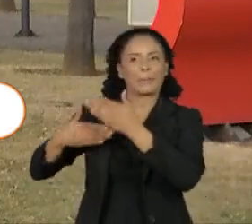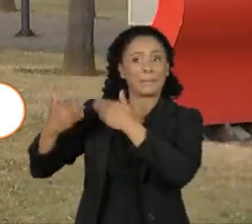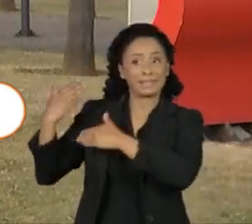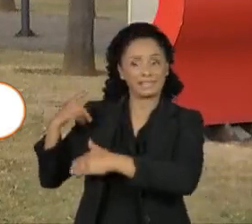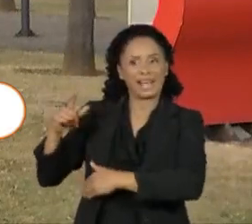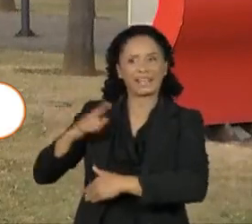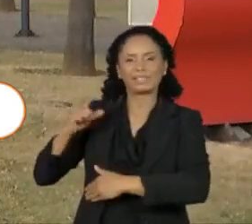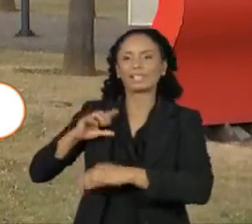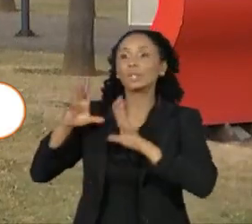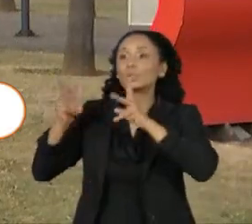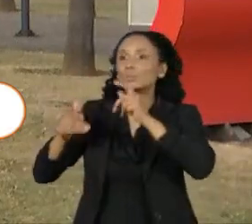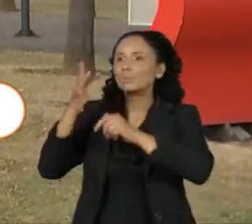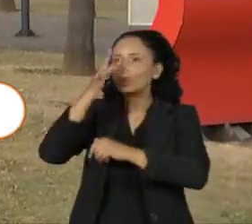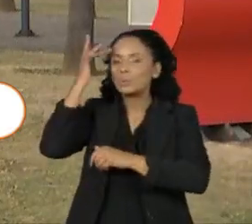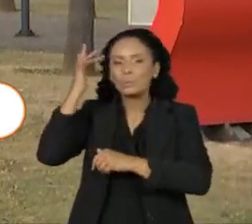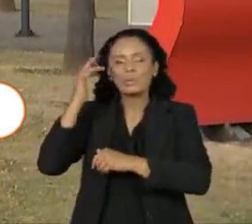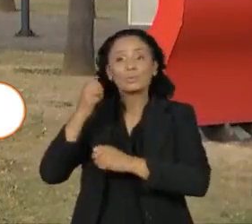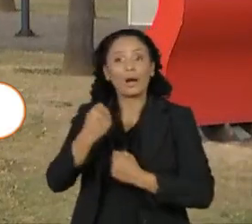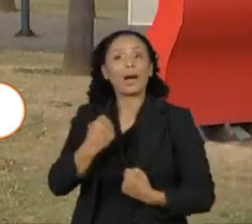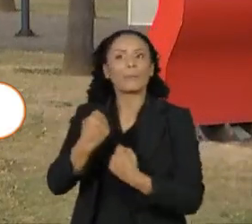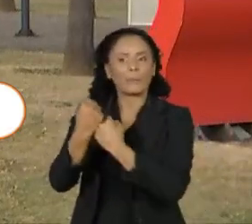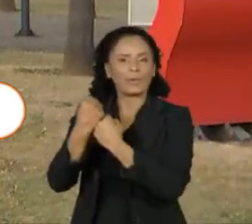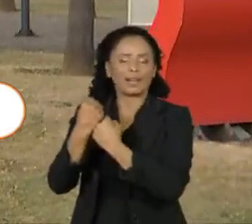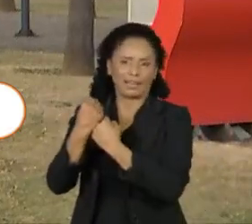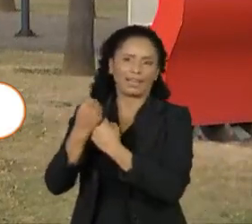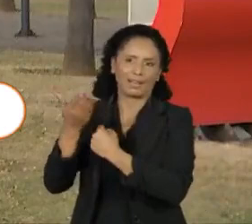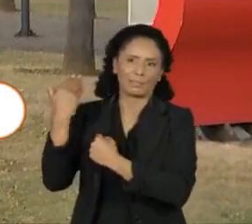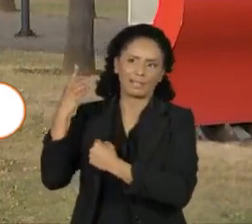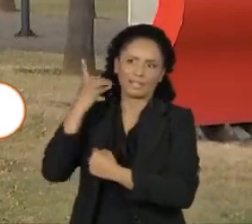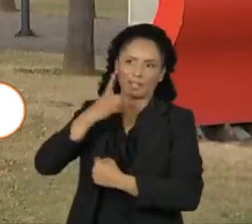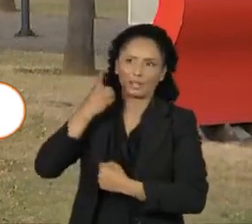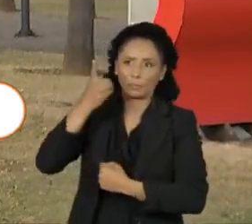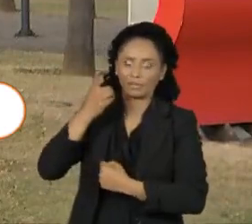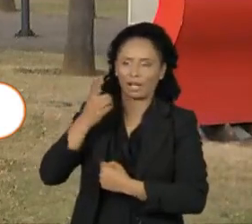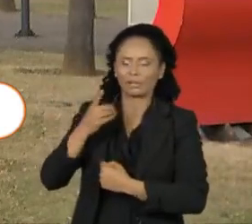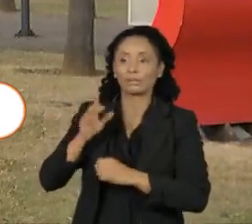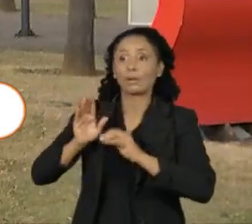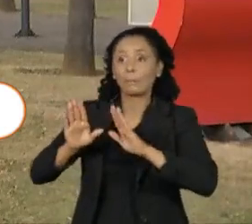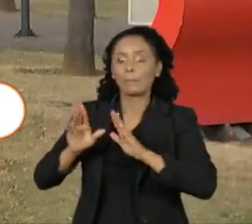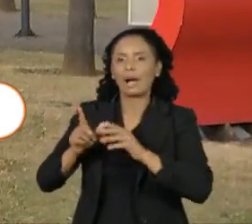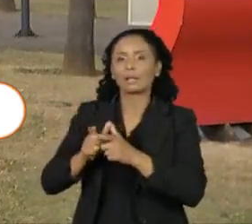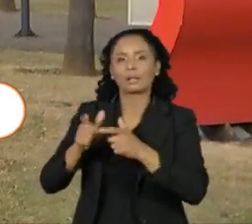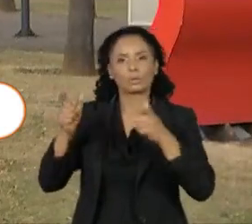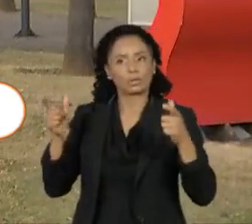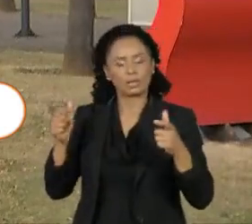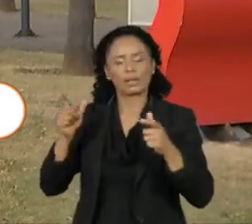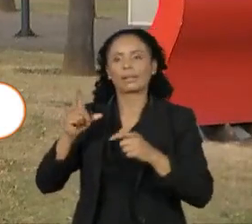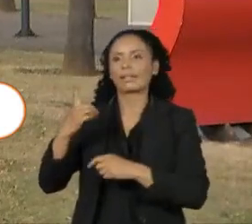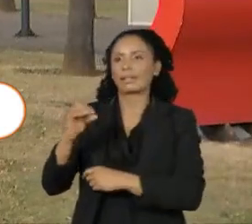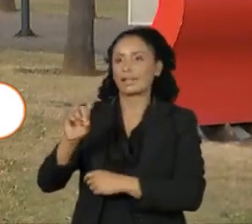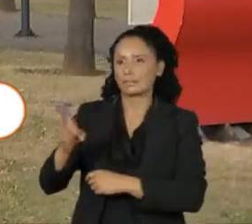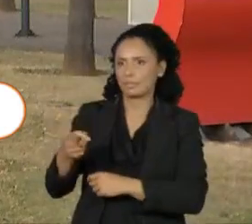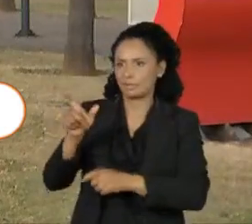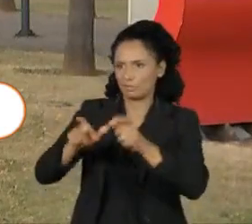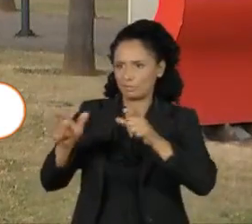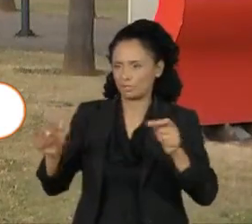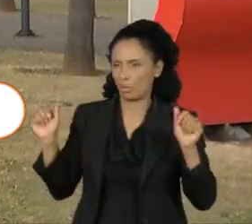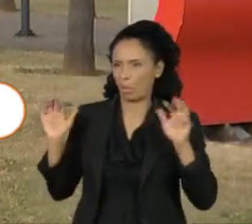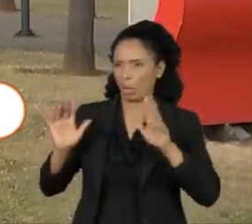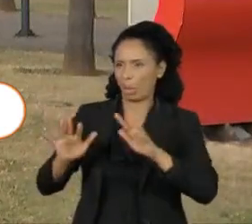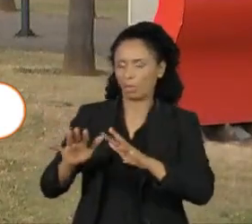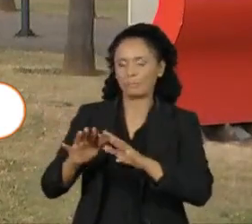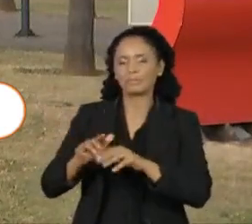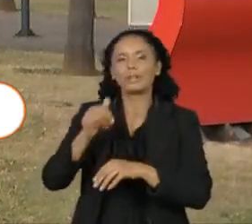enquanto ainda era deputado. O evento contou com a presença de cerca de 10 mil pessoas. A primeira-dama, Michele Bolsonaro,